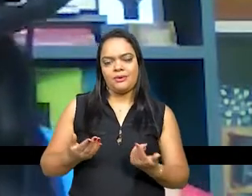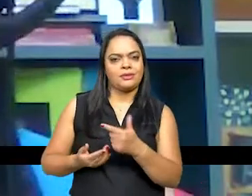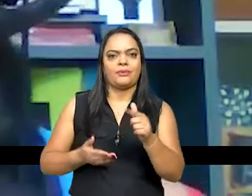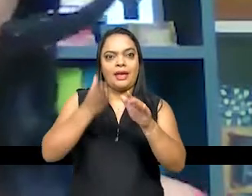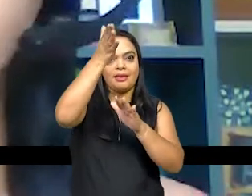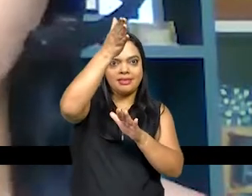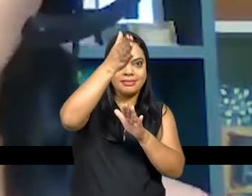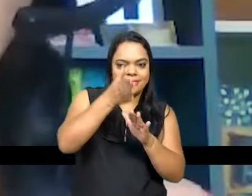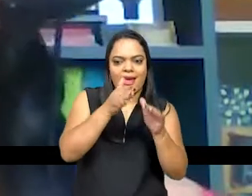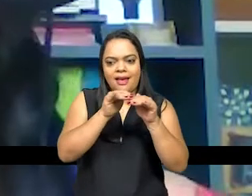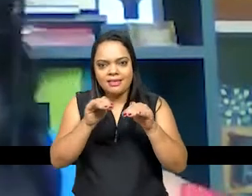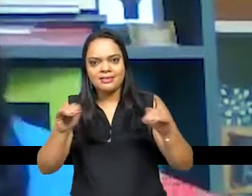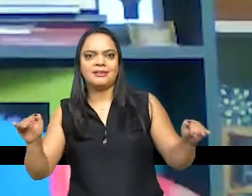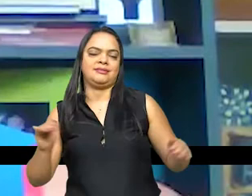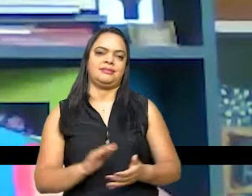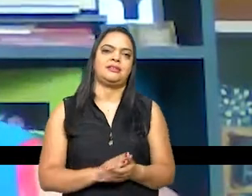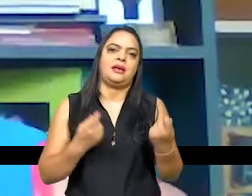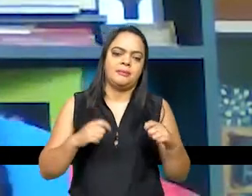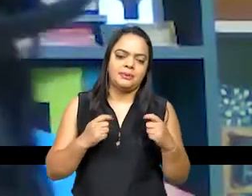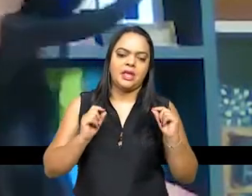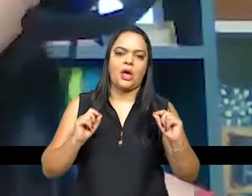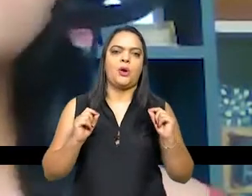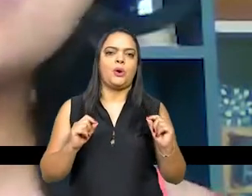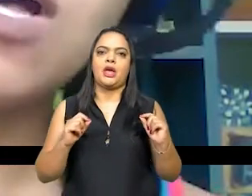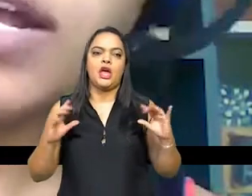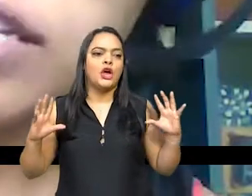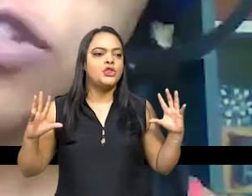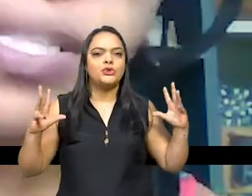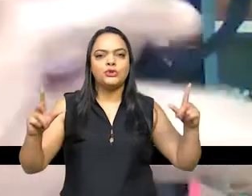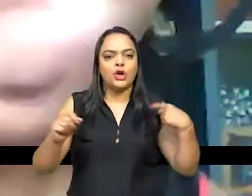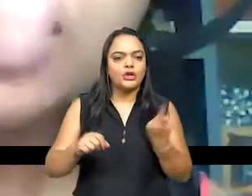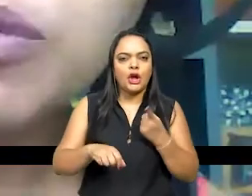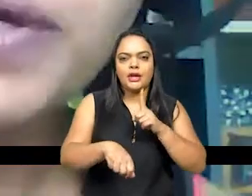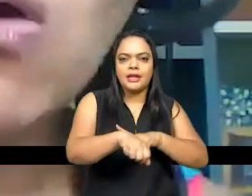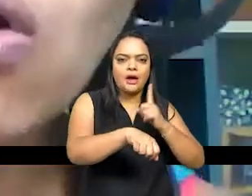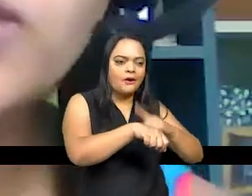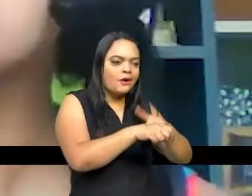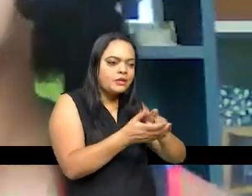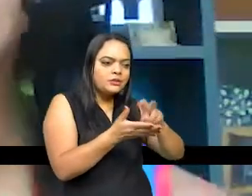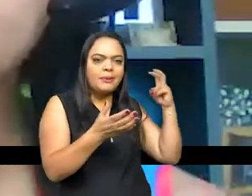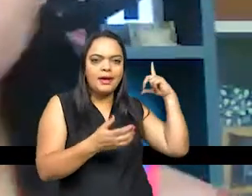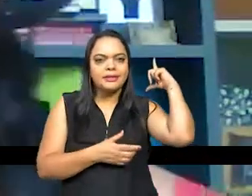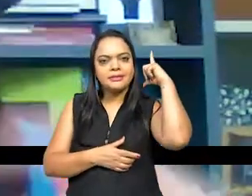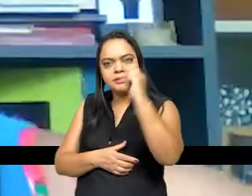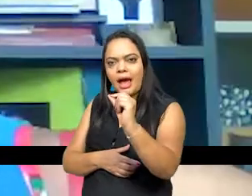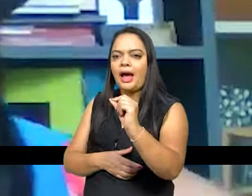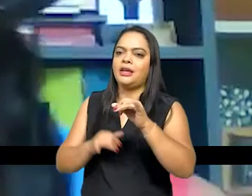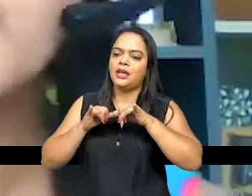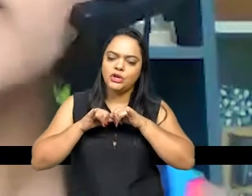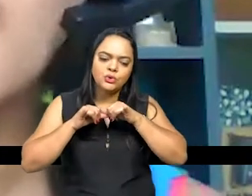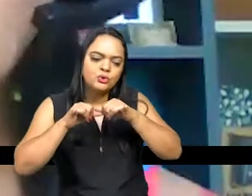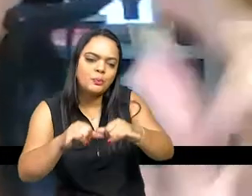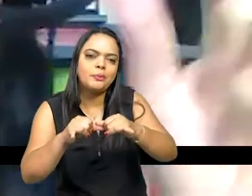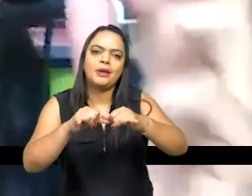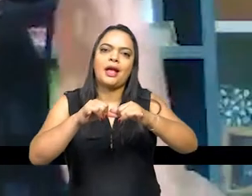ele é transdisciplinar. Ele tem que atravessar tudo, desde a hora que a gente sai de casa para pegar o ônibus, no supermercado, no